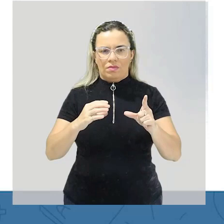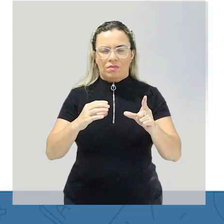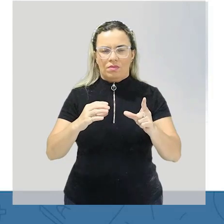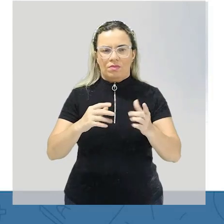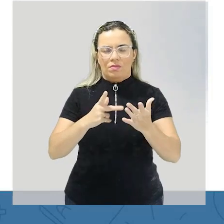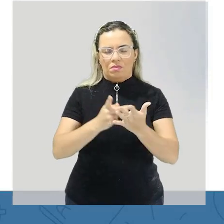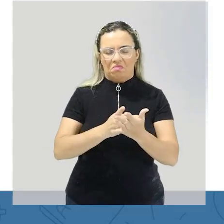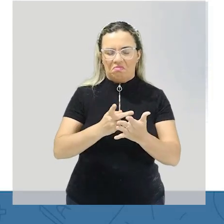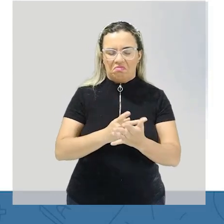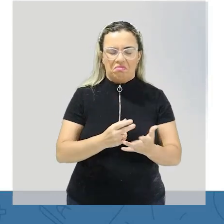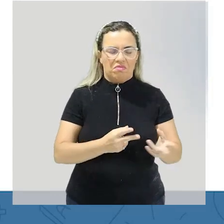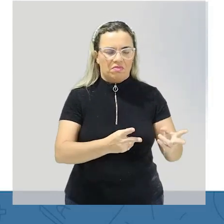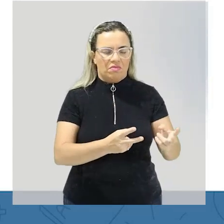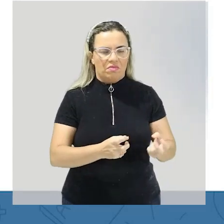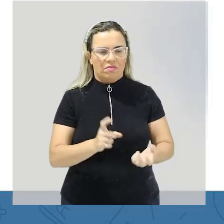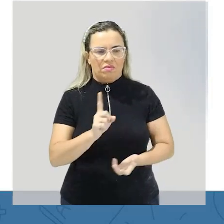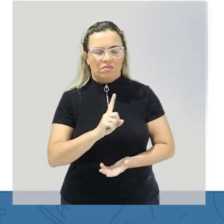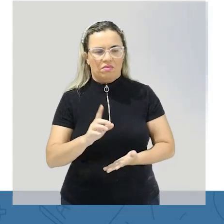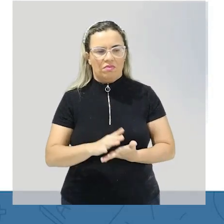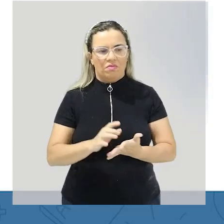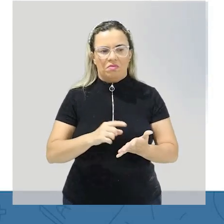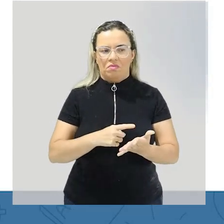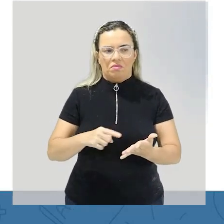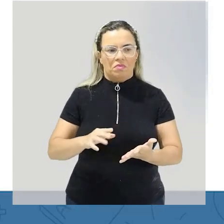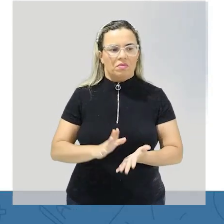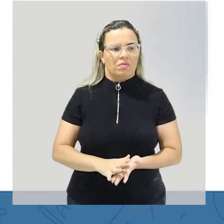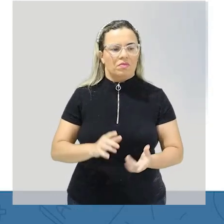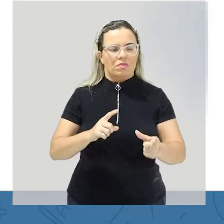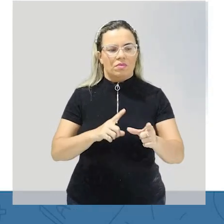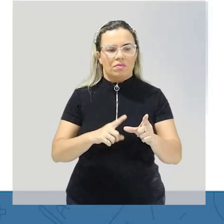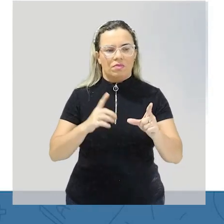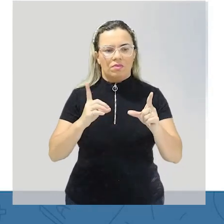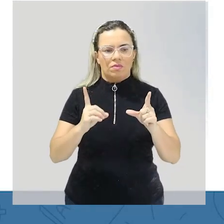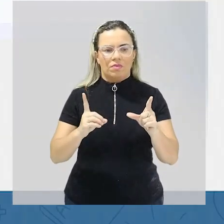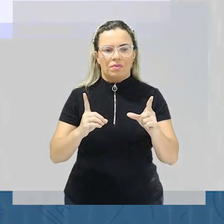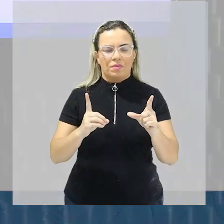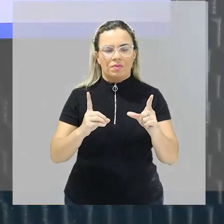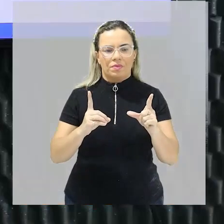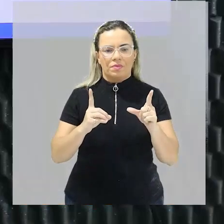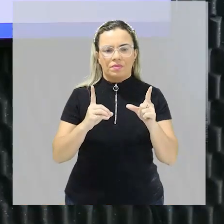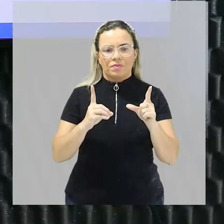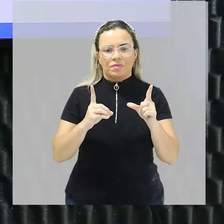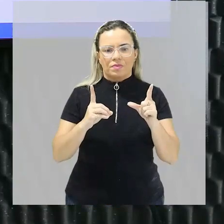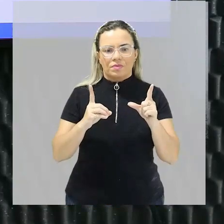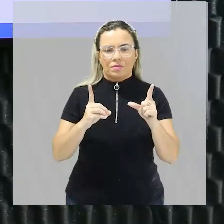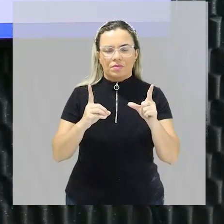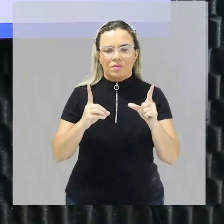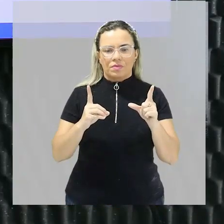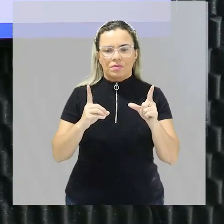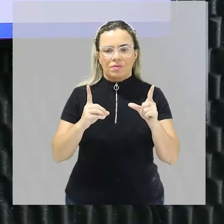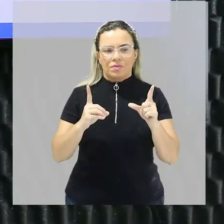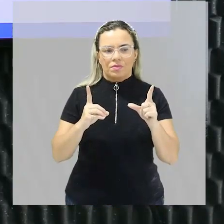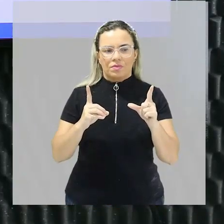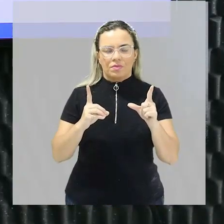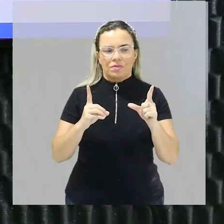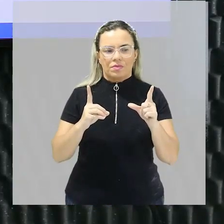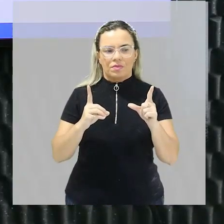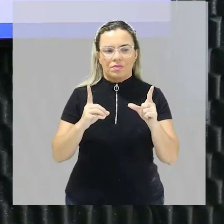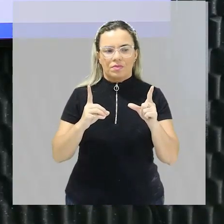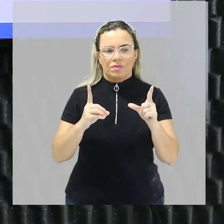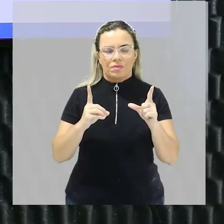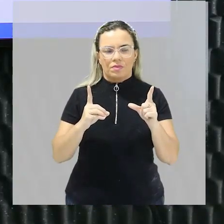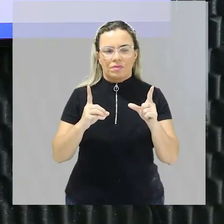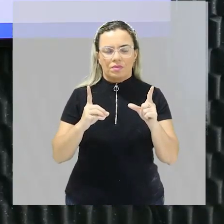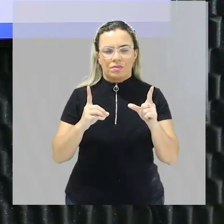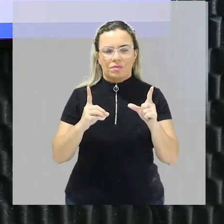já percebemos que a gente não vai levá-la em conta. Negociação colaborativa dos sentidos entre a artista e a pessoa com quem